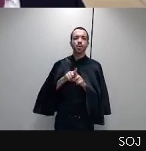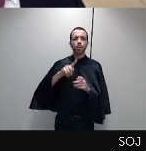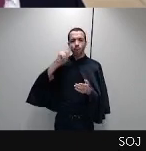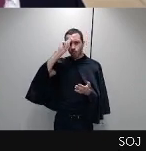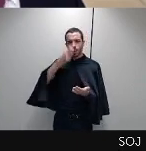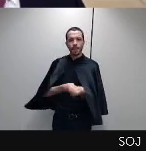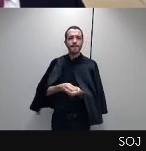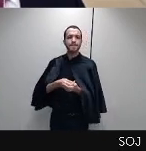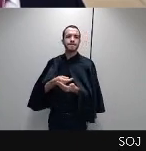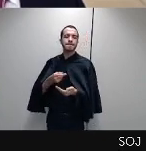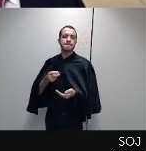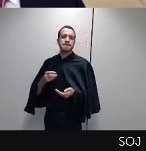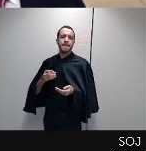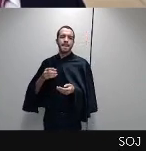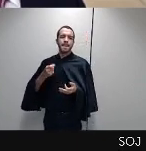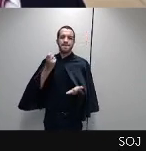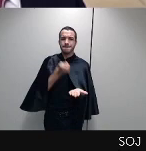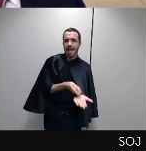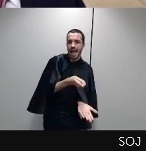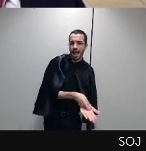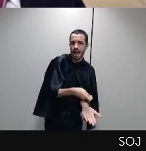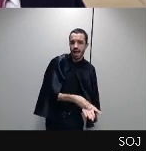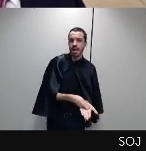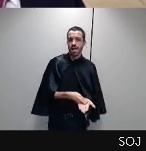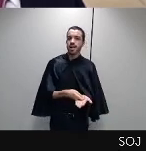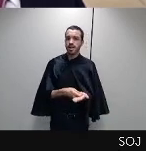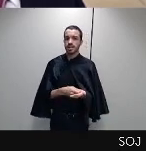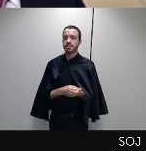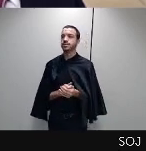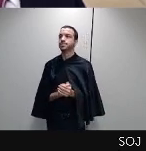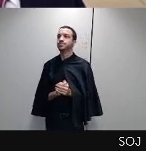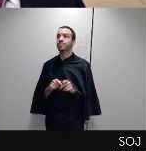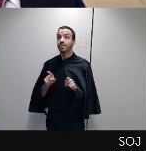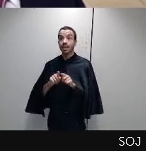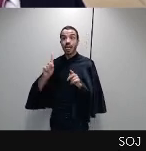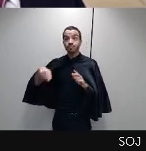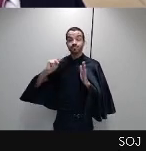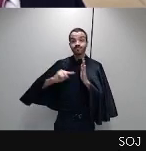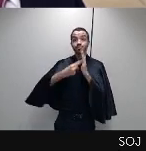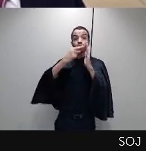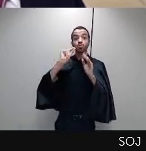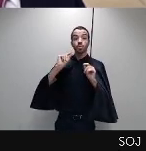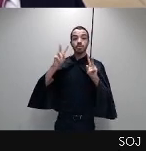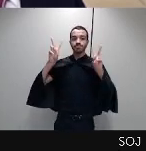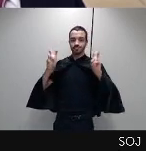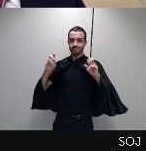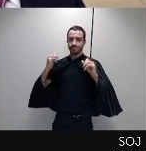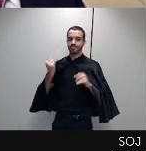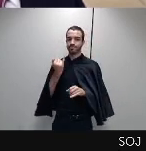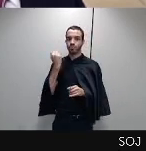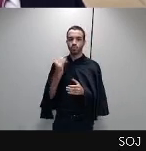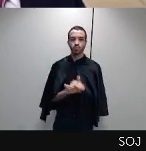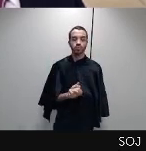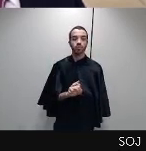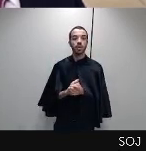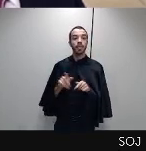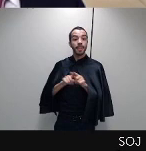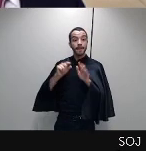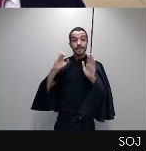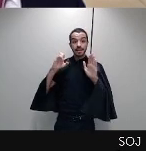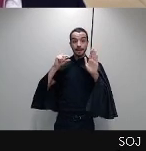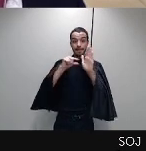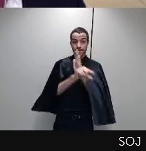credores o direito de preferência do começo e outro em particular depois uma outra emenda essa